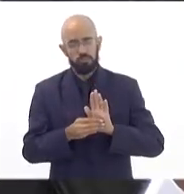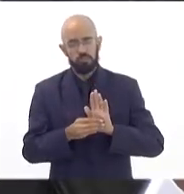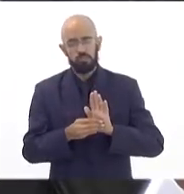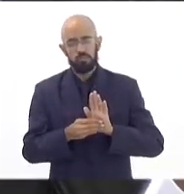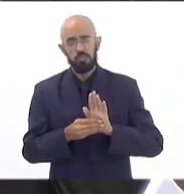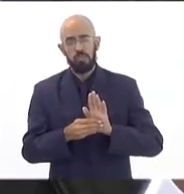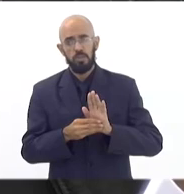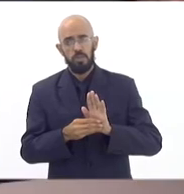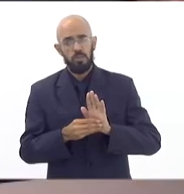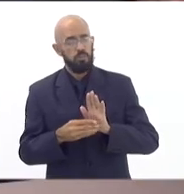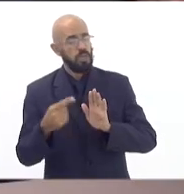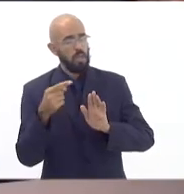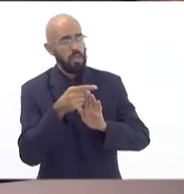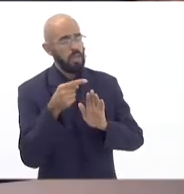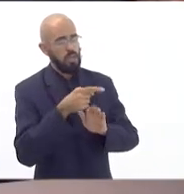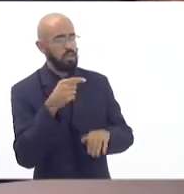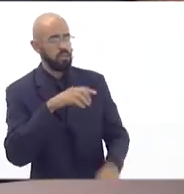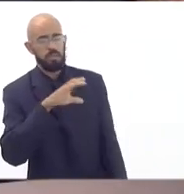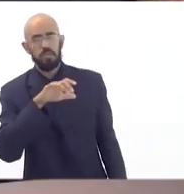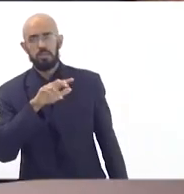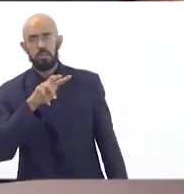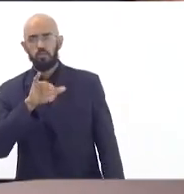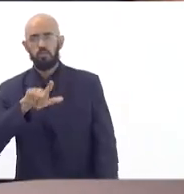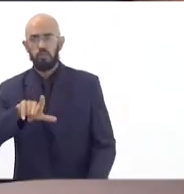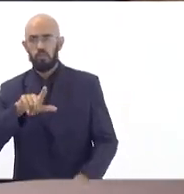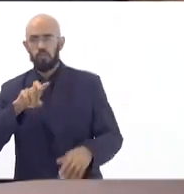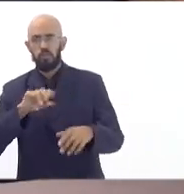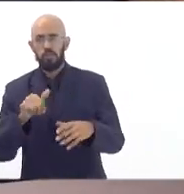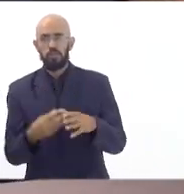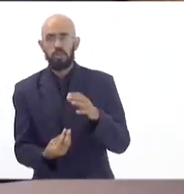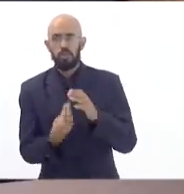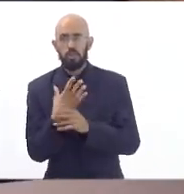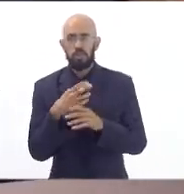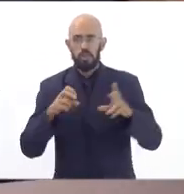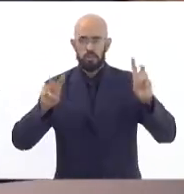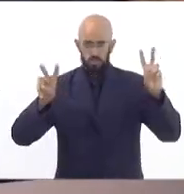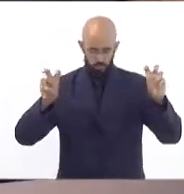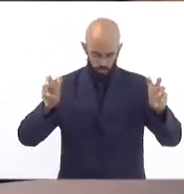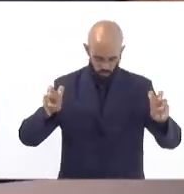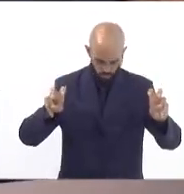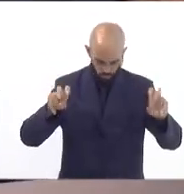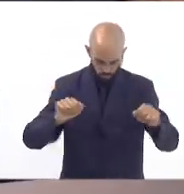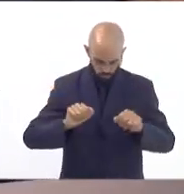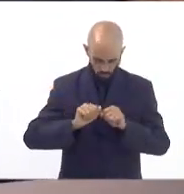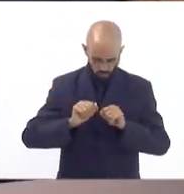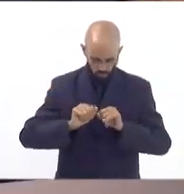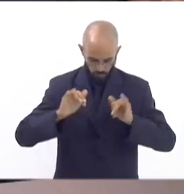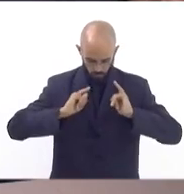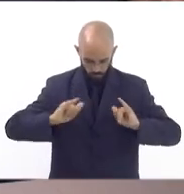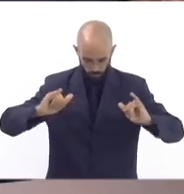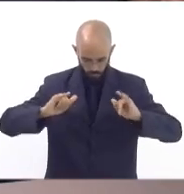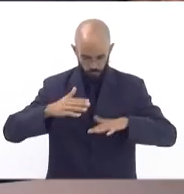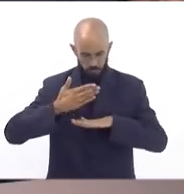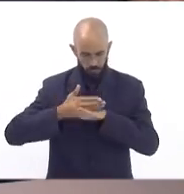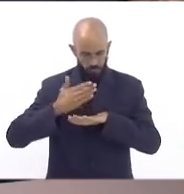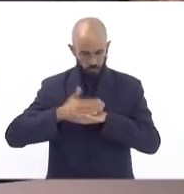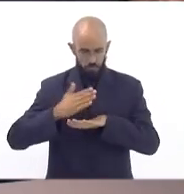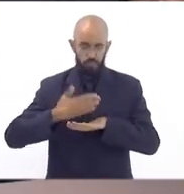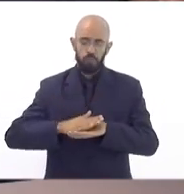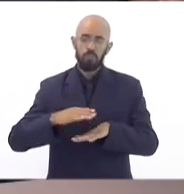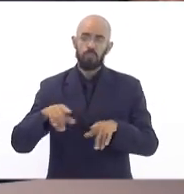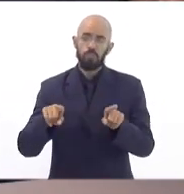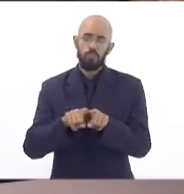uma vez que eles são que vão te rir é criar essa titulação fazer a publicação treinamento para